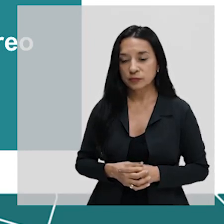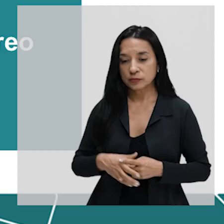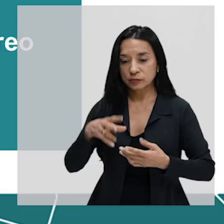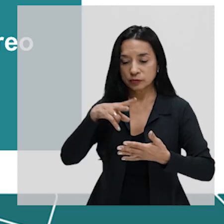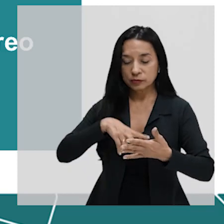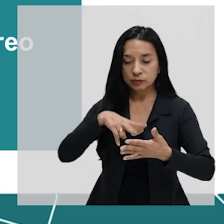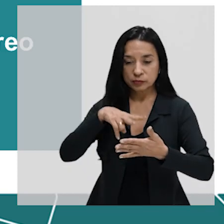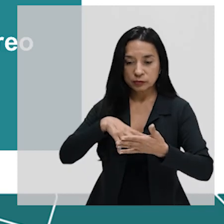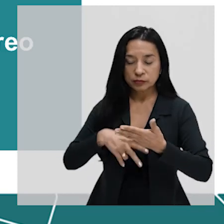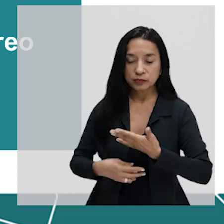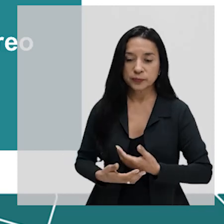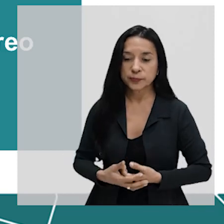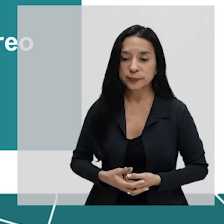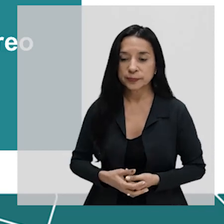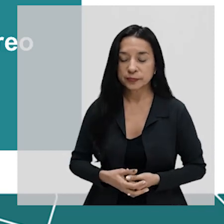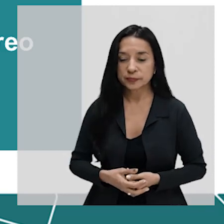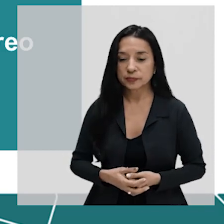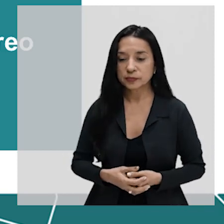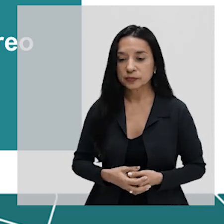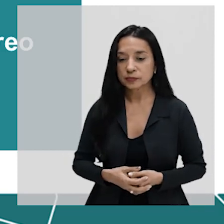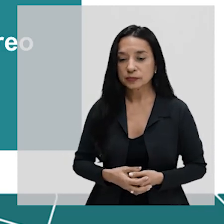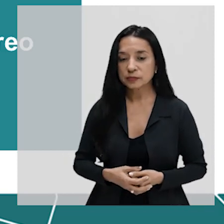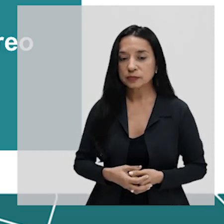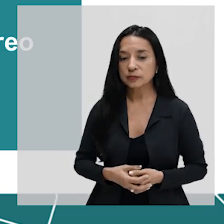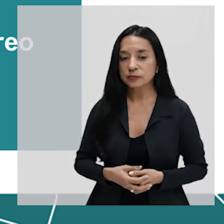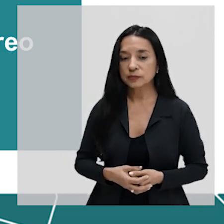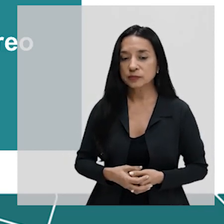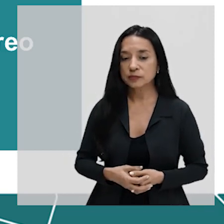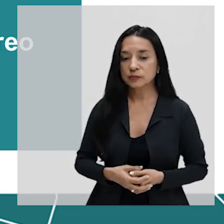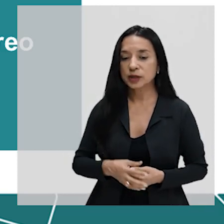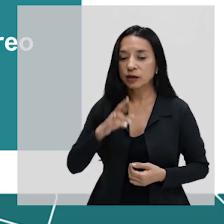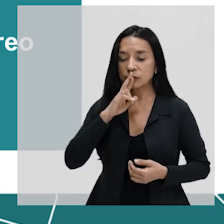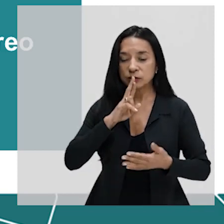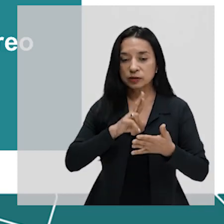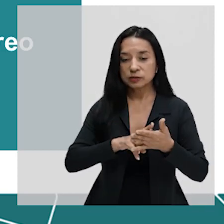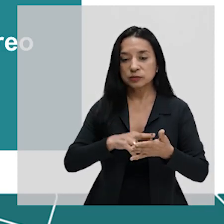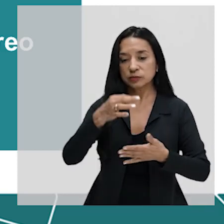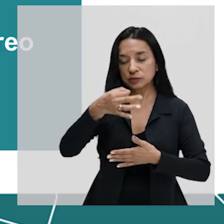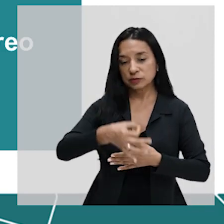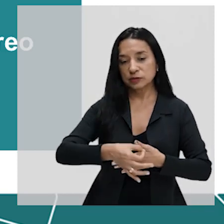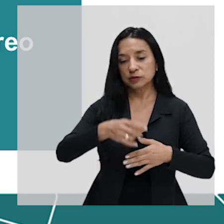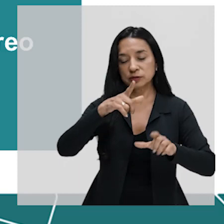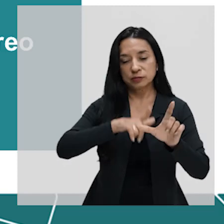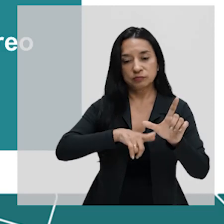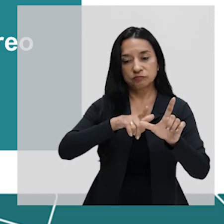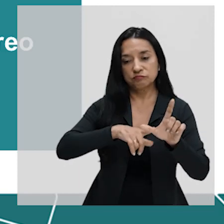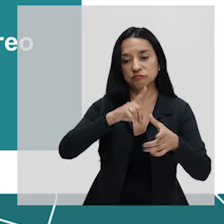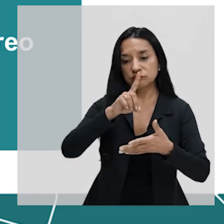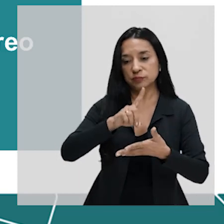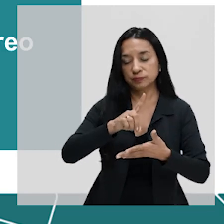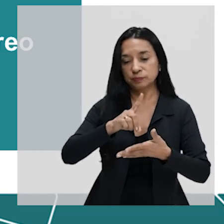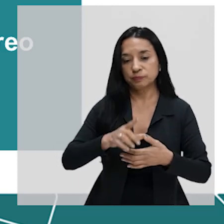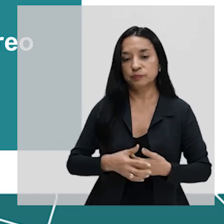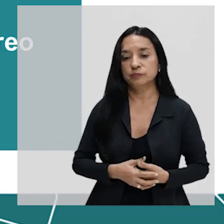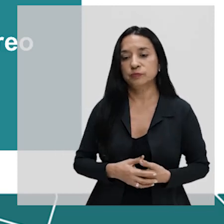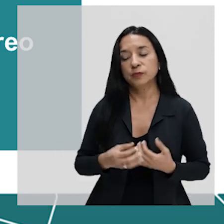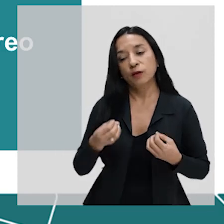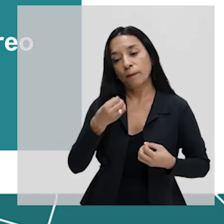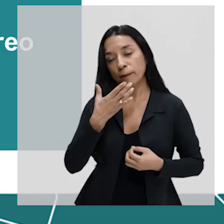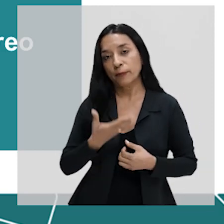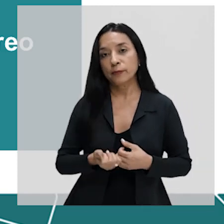aéreo como sendo o arrebol. Então, a questão certa é a letra D.